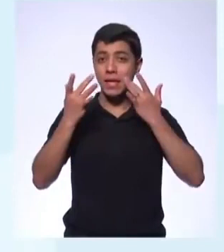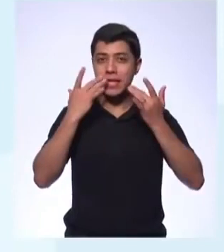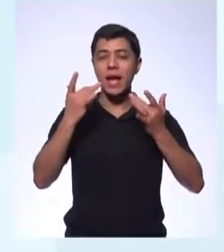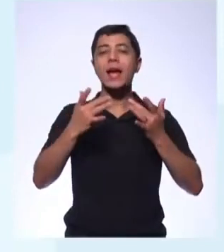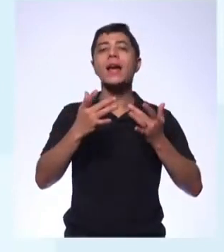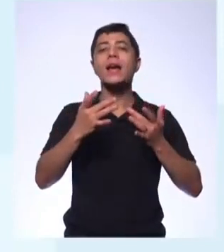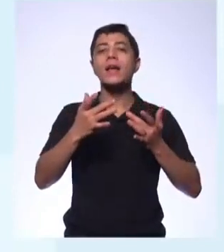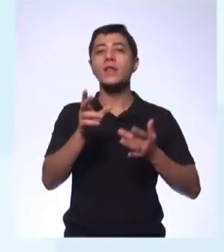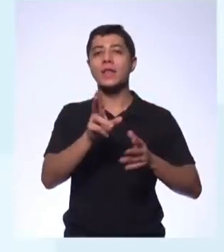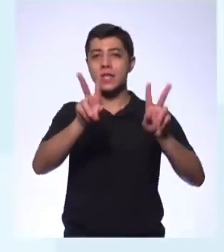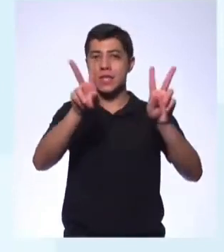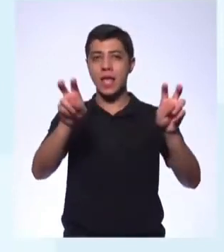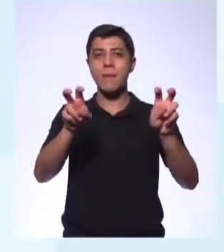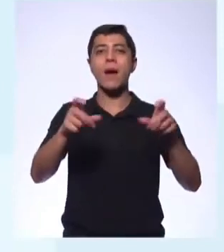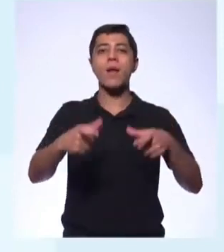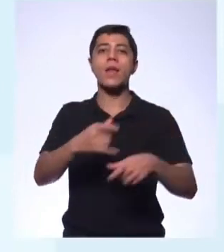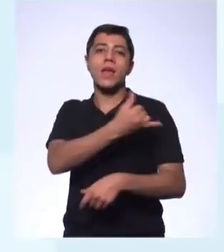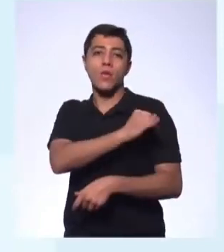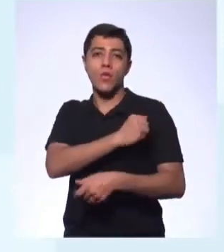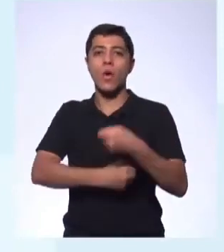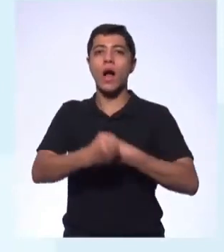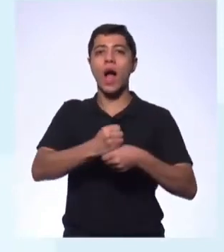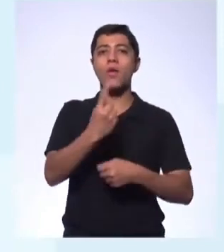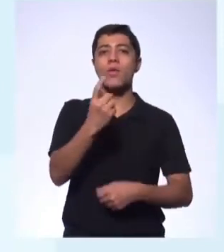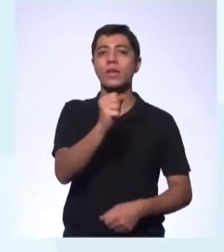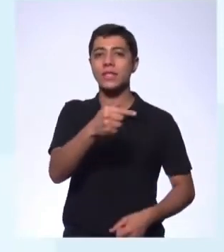em 1877, de Arthur Azevedo.